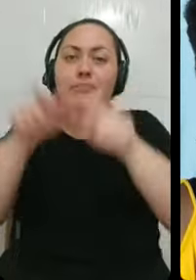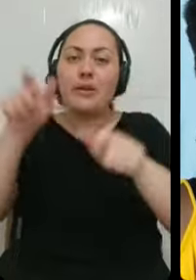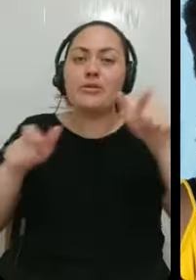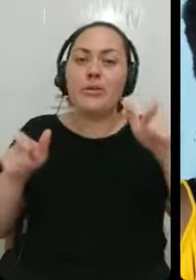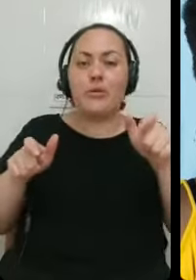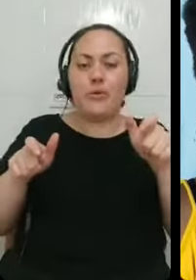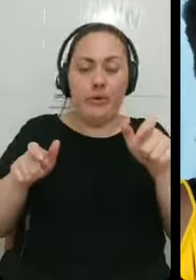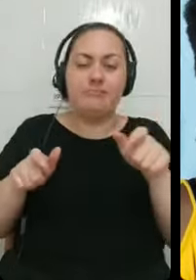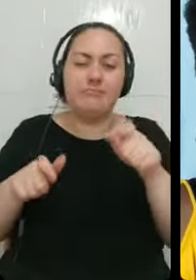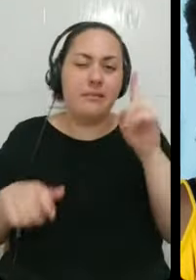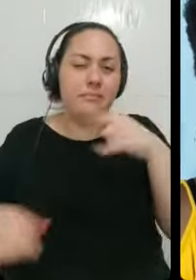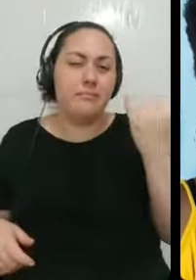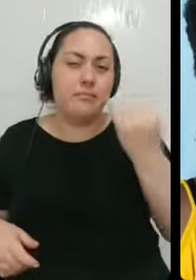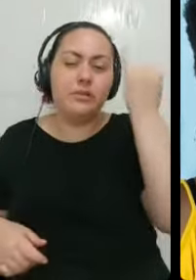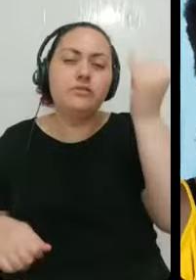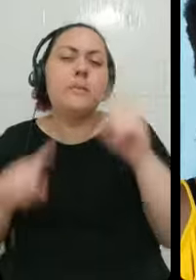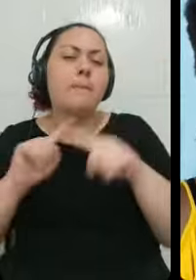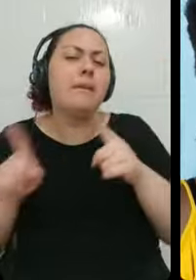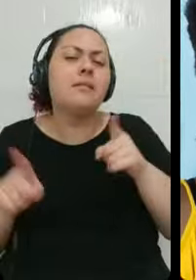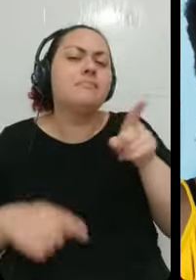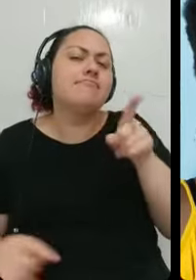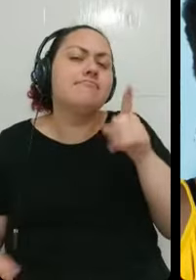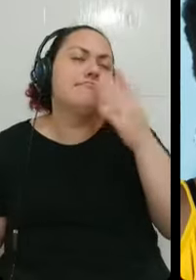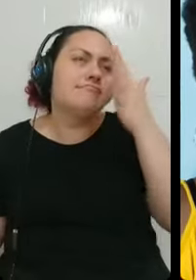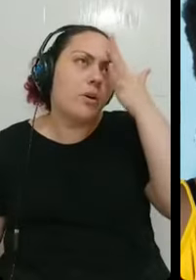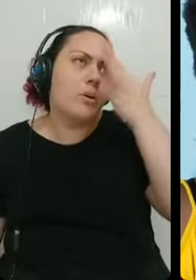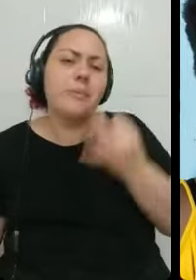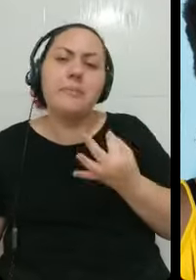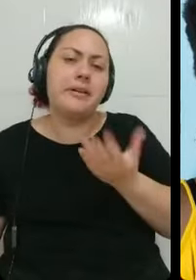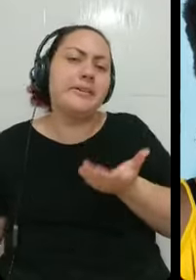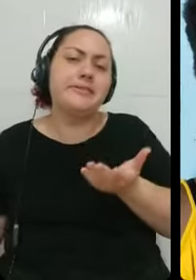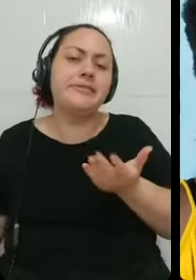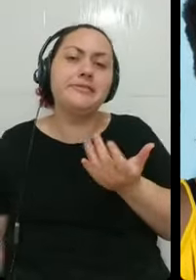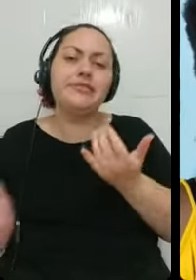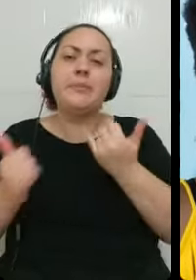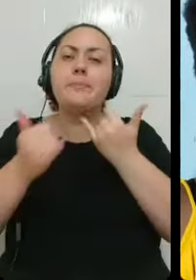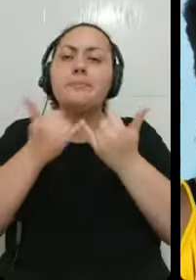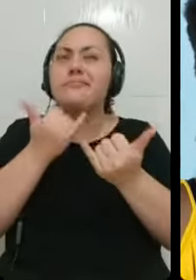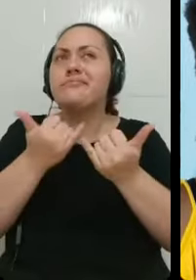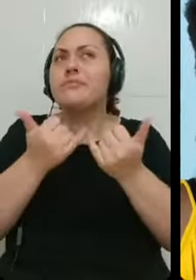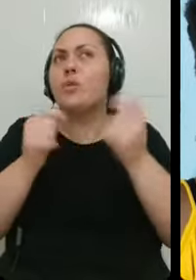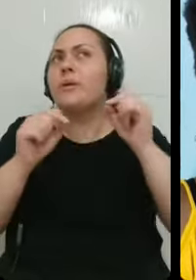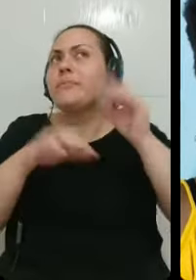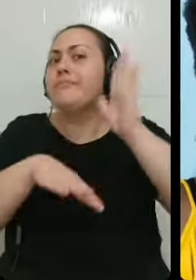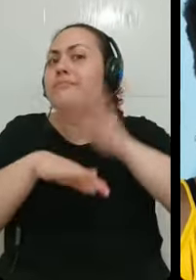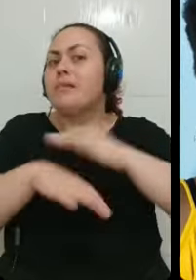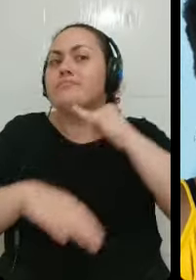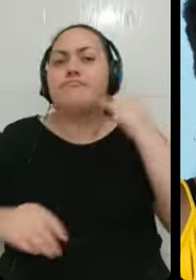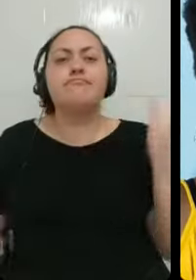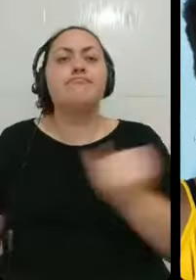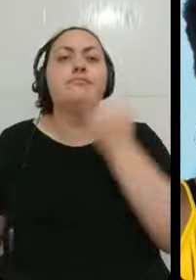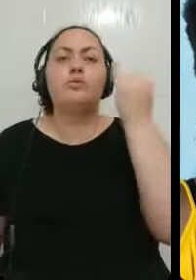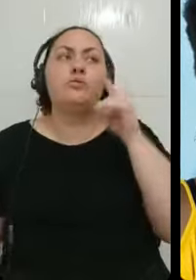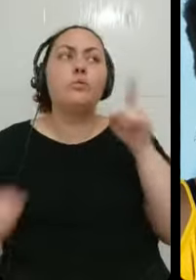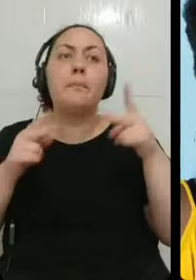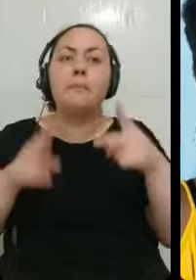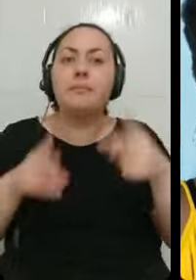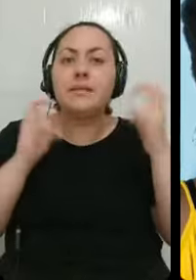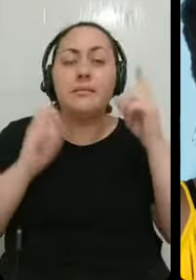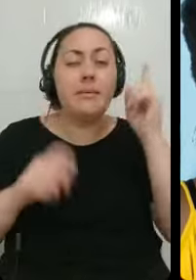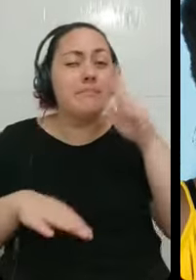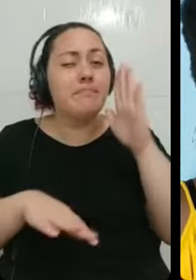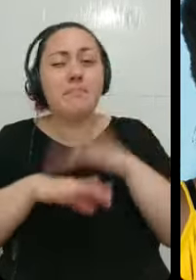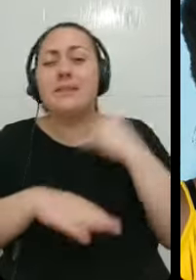Quais são as que tu entende, assim, de mais importante que tu perceba, assim, né,